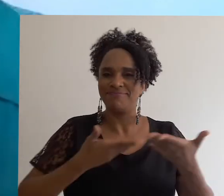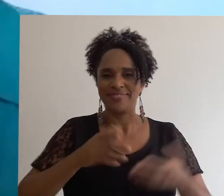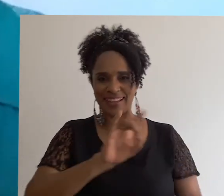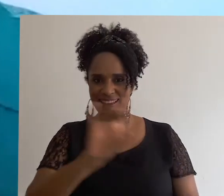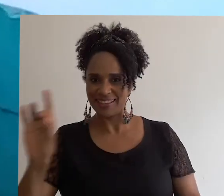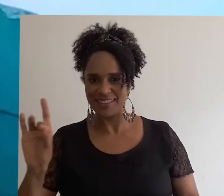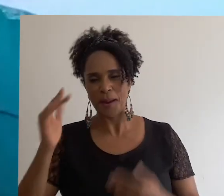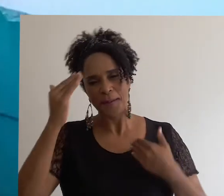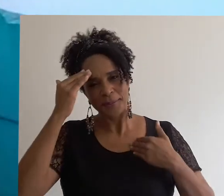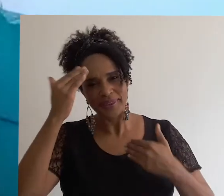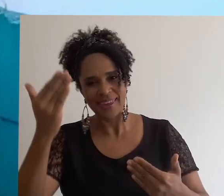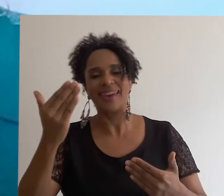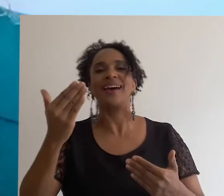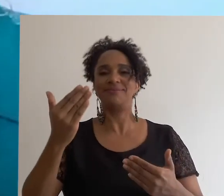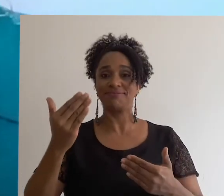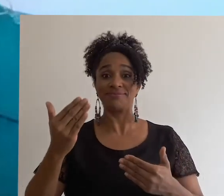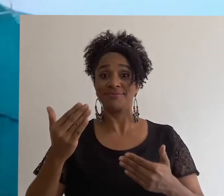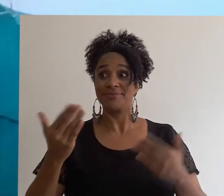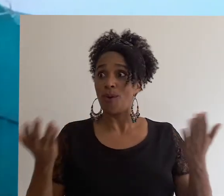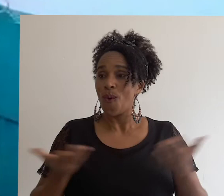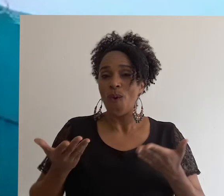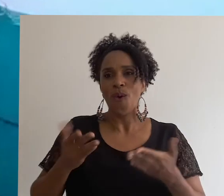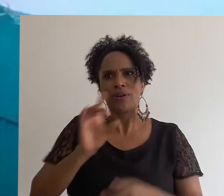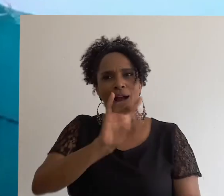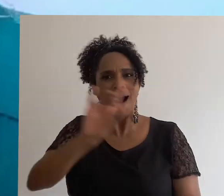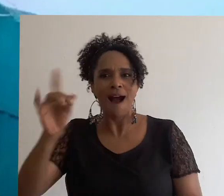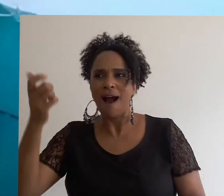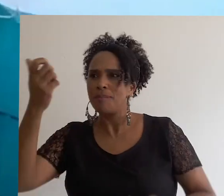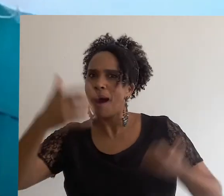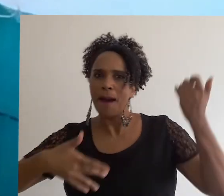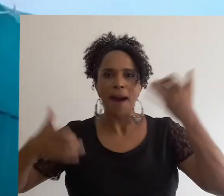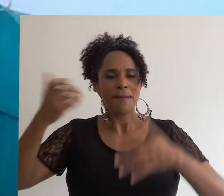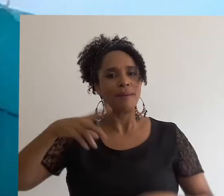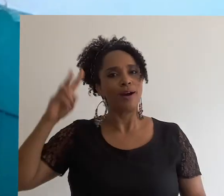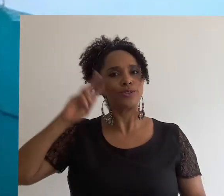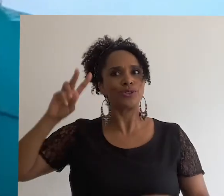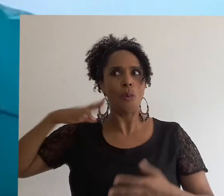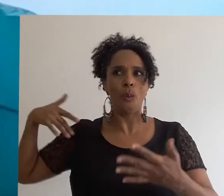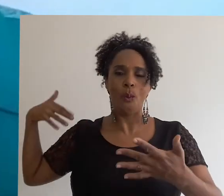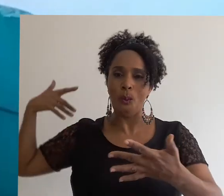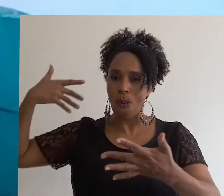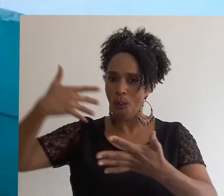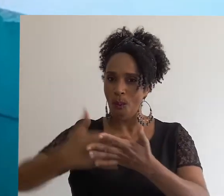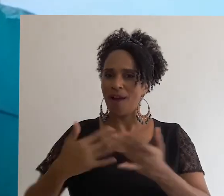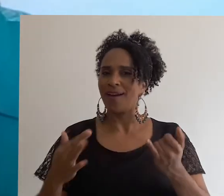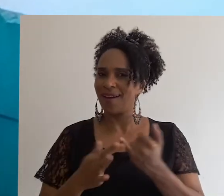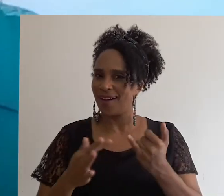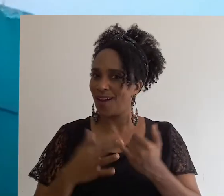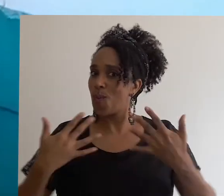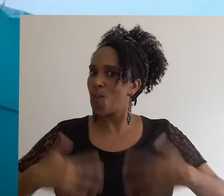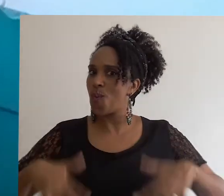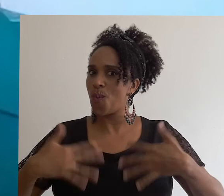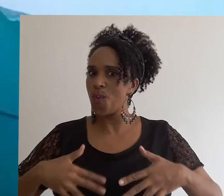agradecer também a cada um pela contribuição, né. Tivemos uma aula aqui sobre uma aula de história sobre o IFBA, né, num